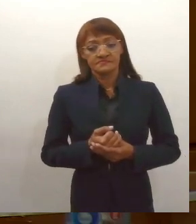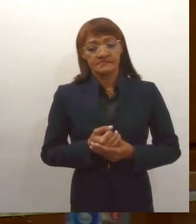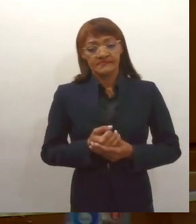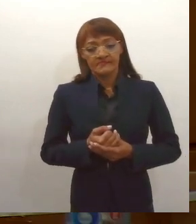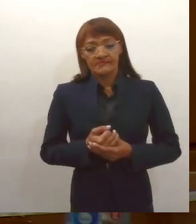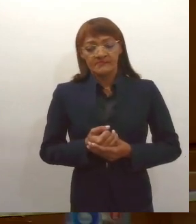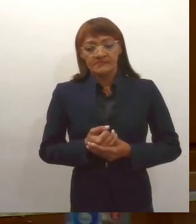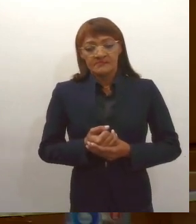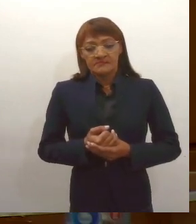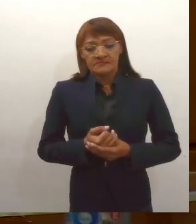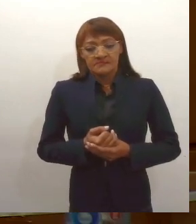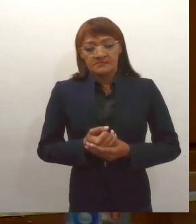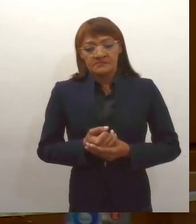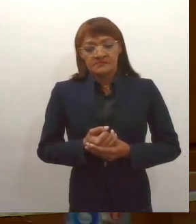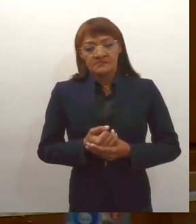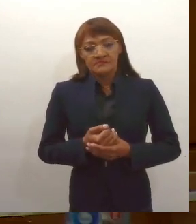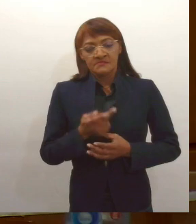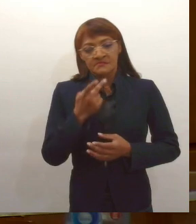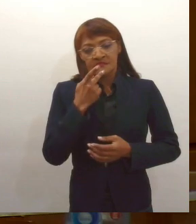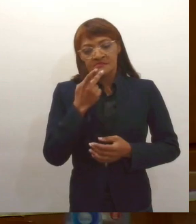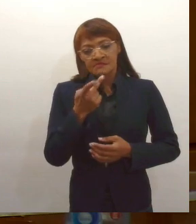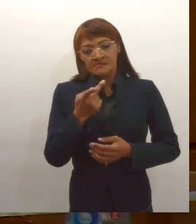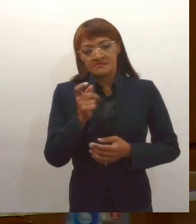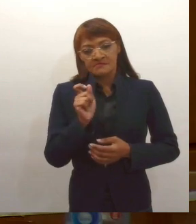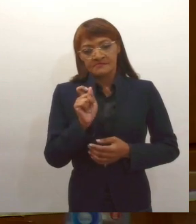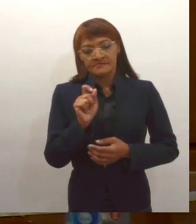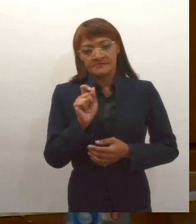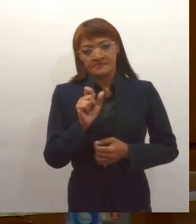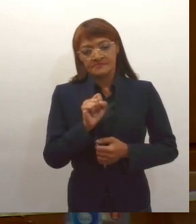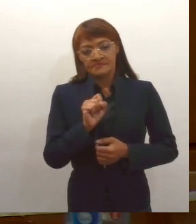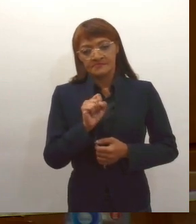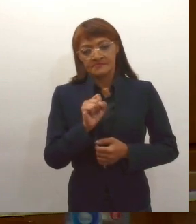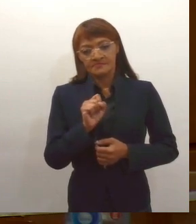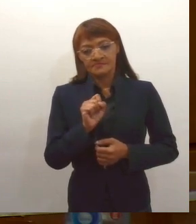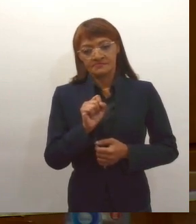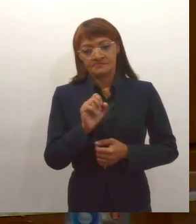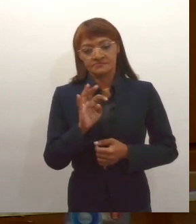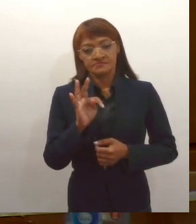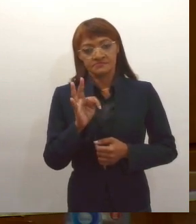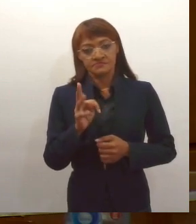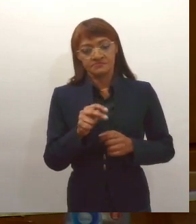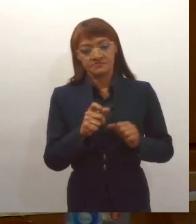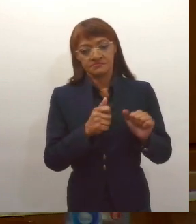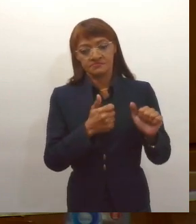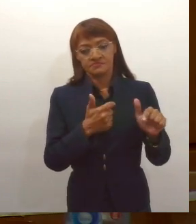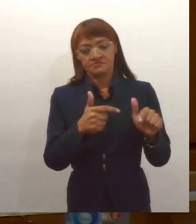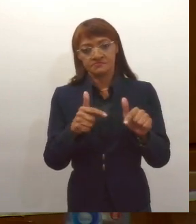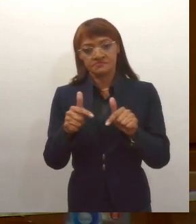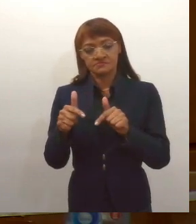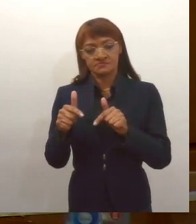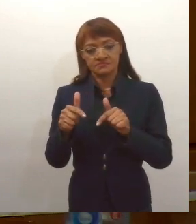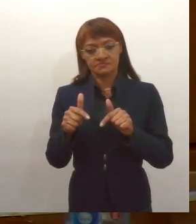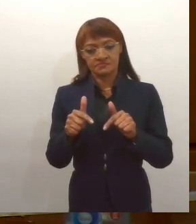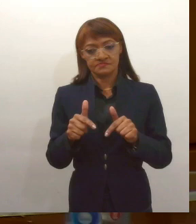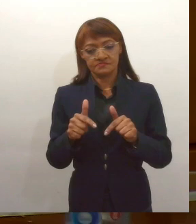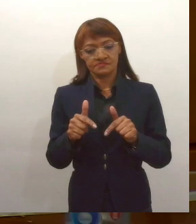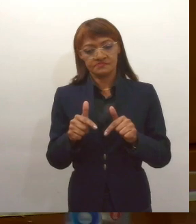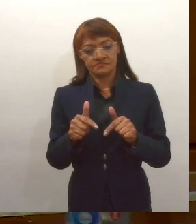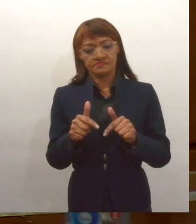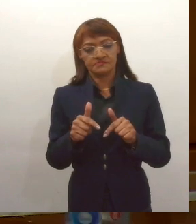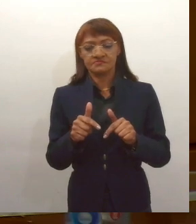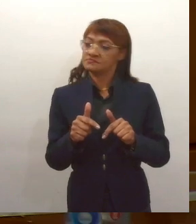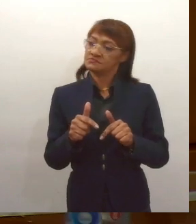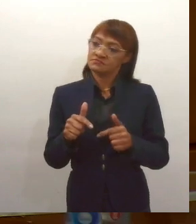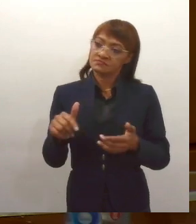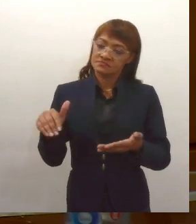registro das ações que vem acontecendo na Secretaria de Estado